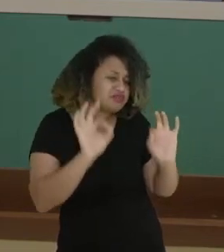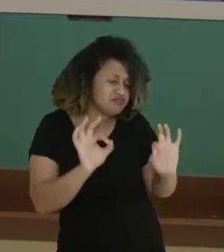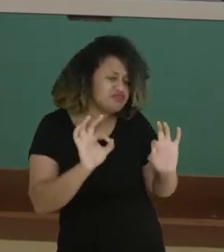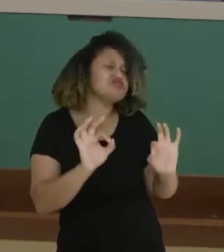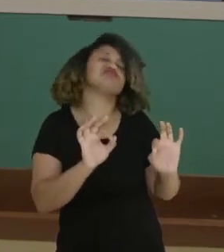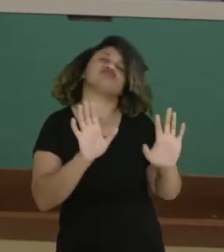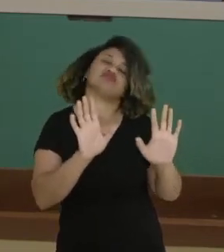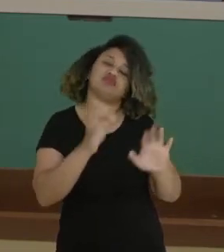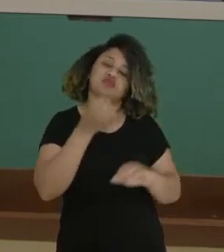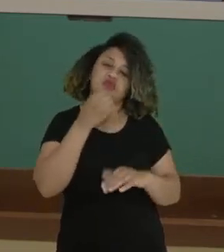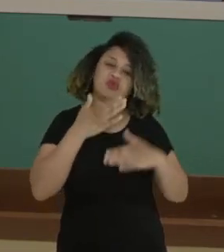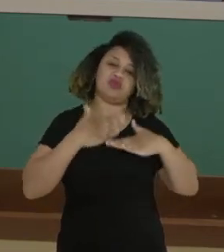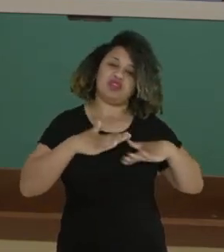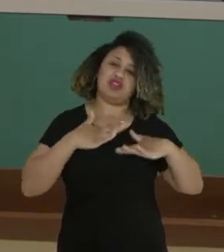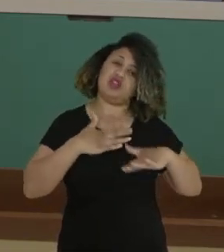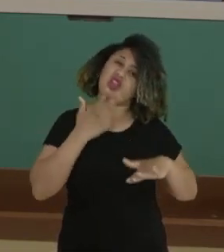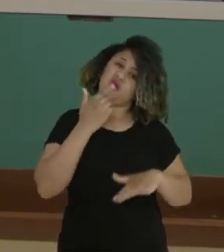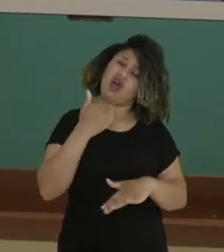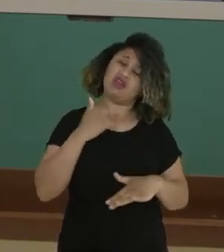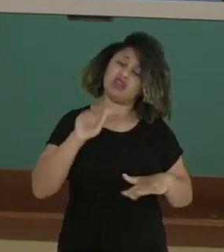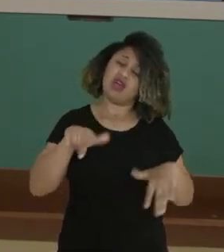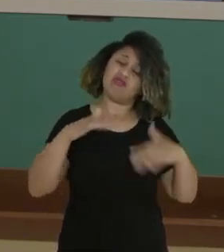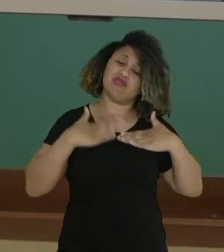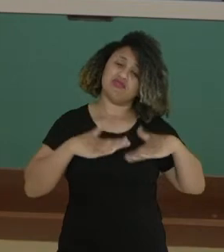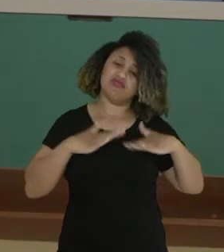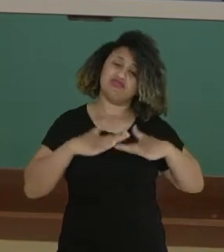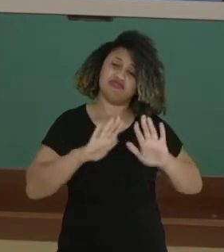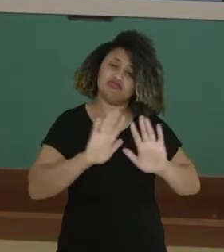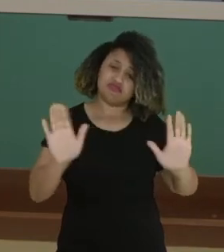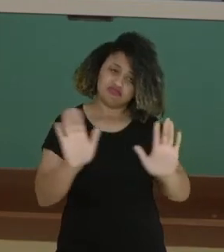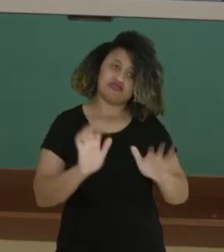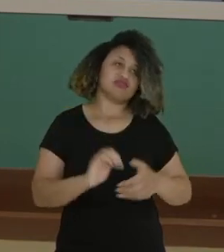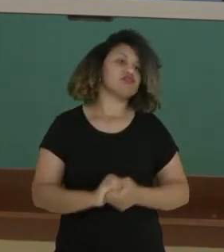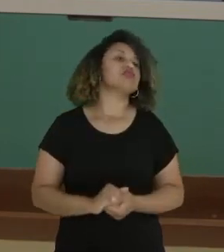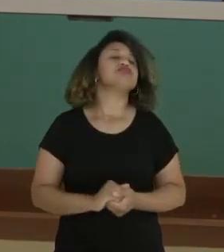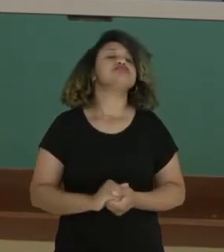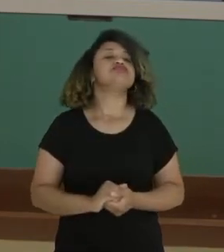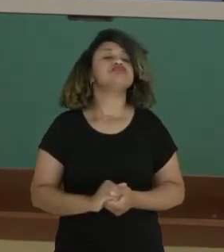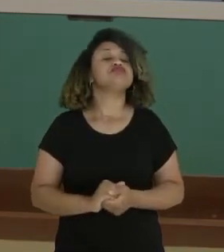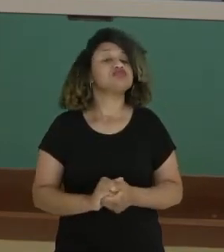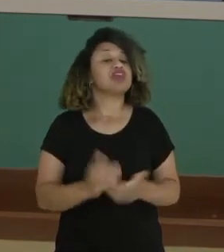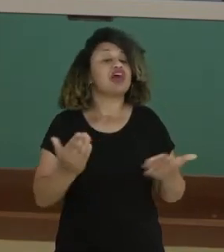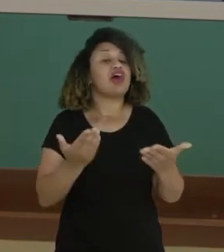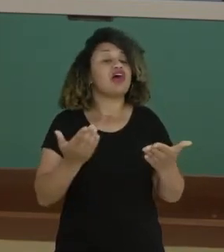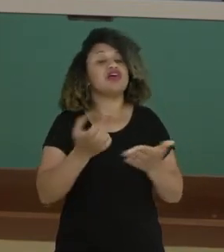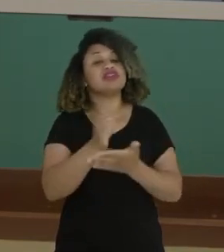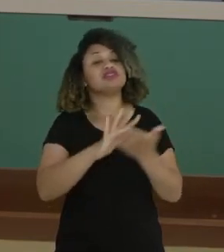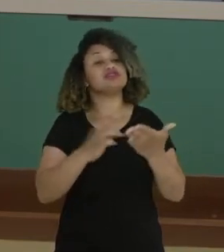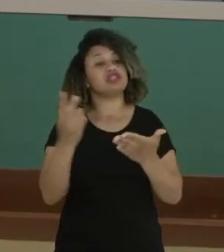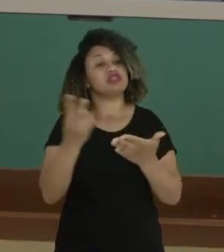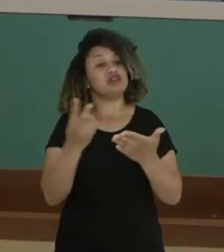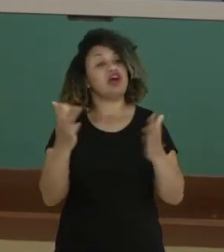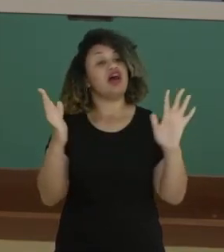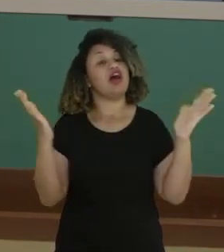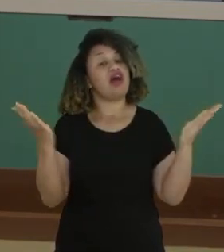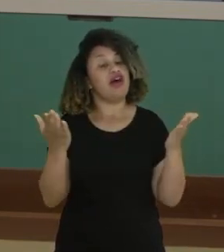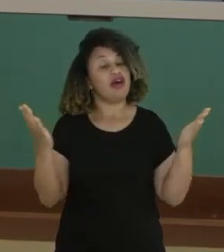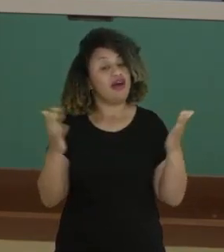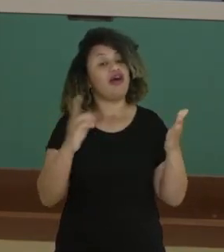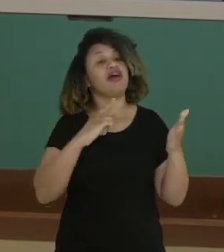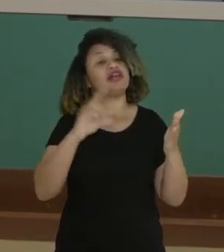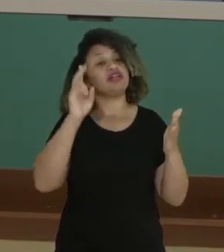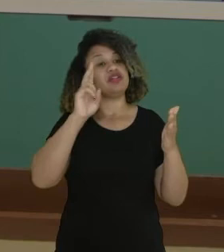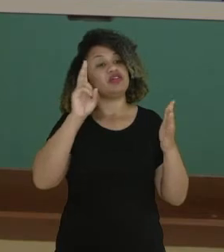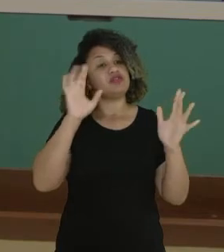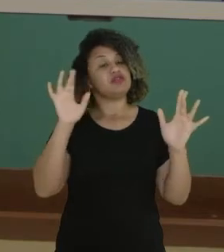Tranquilo, né? Eu acho que é tranquilo. Então vamos lá. Uma segunda situação. Agora tem uma